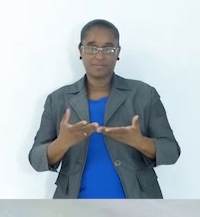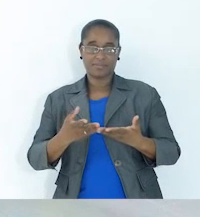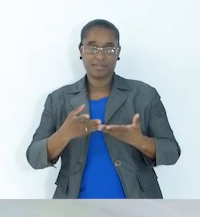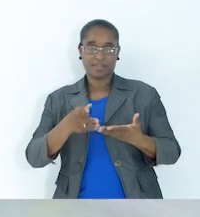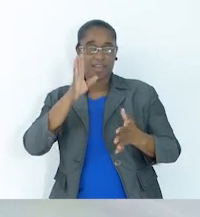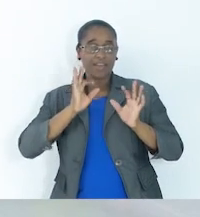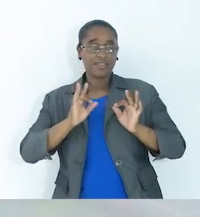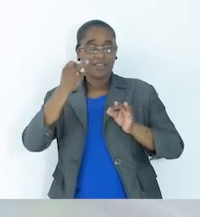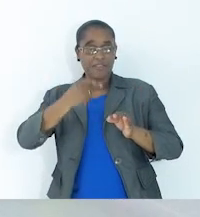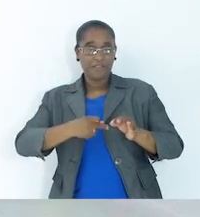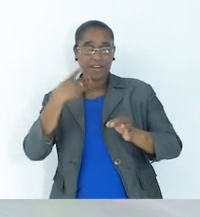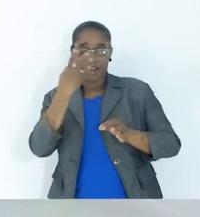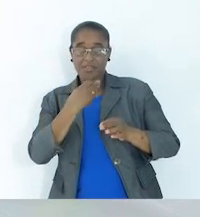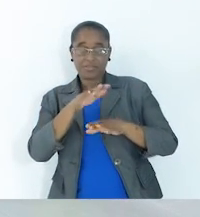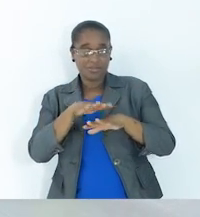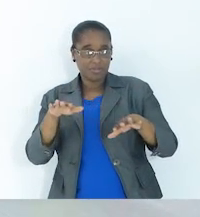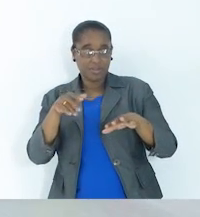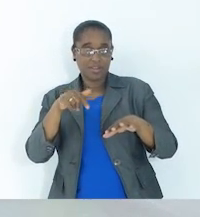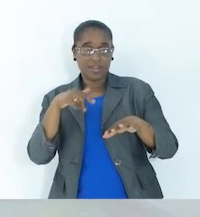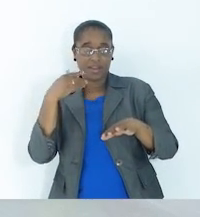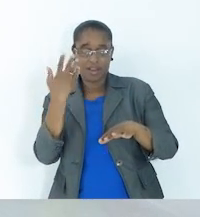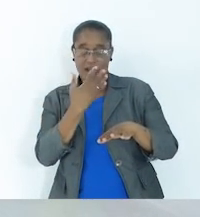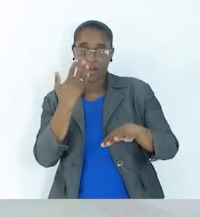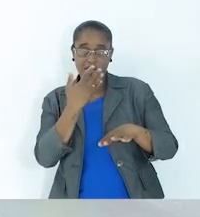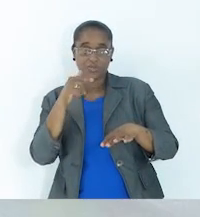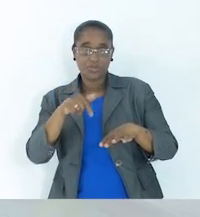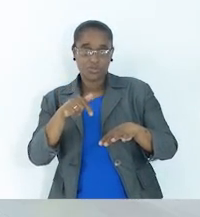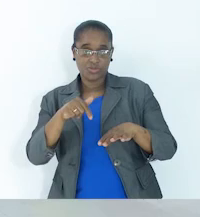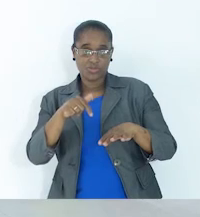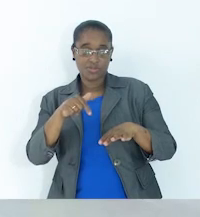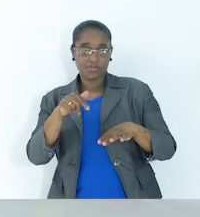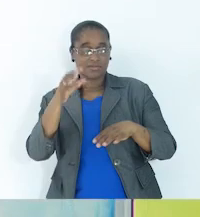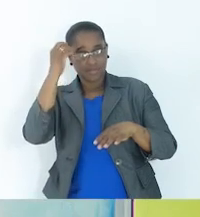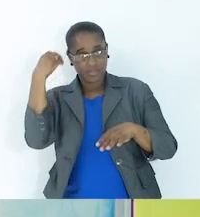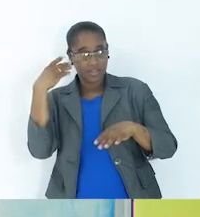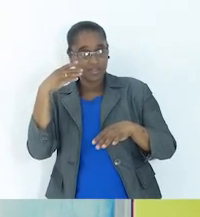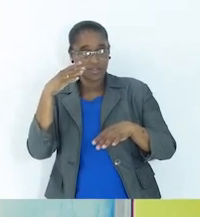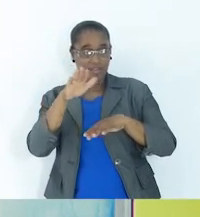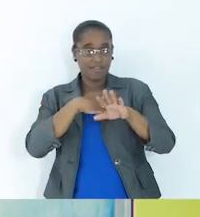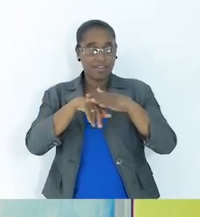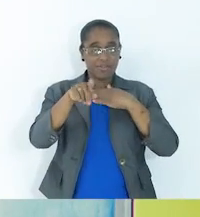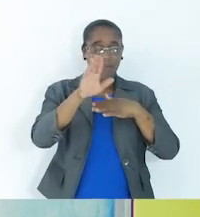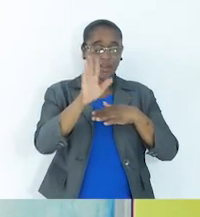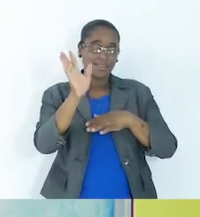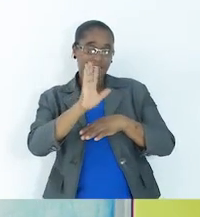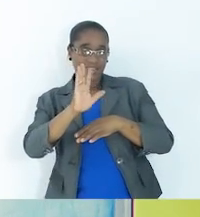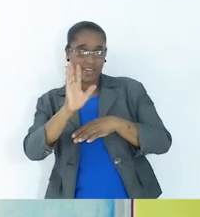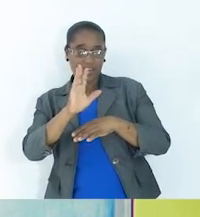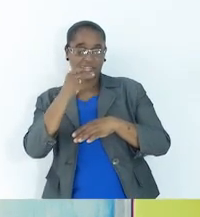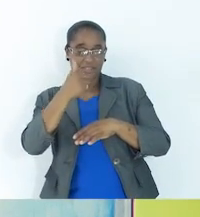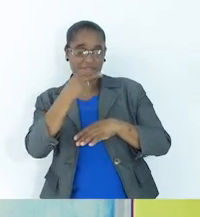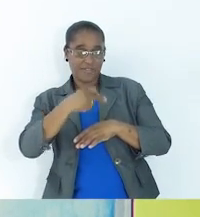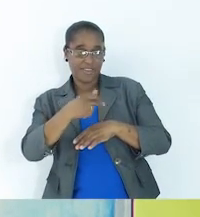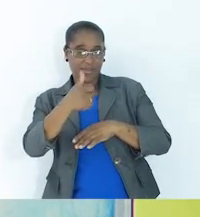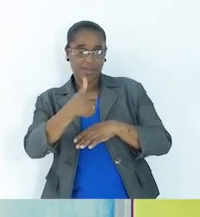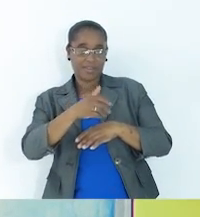Assim ficou a aula hoje. Ok? Não te esqueças, faça a tua parte. Tchau, tchau. Fica bem.